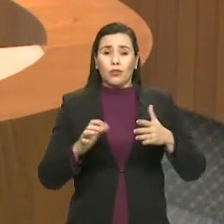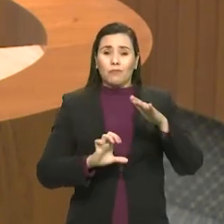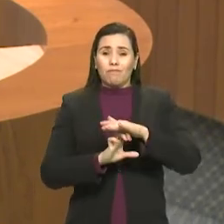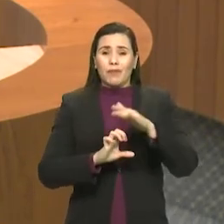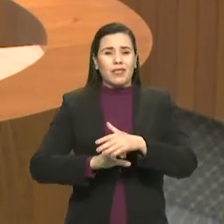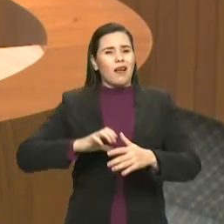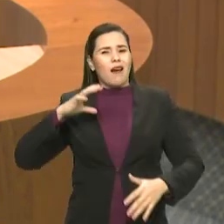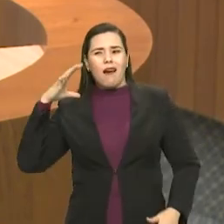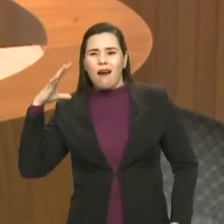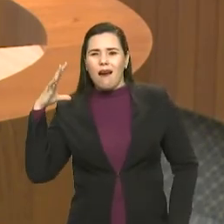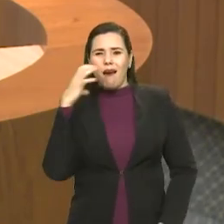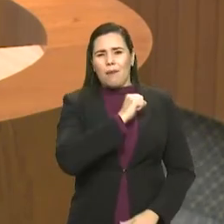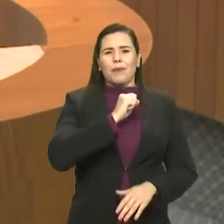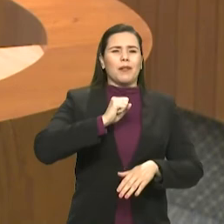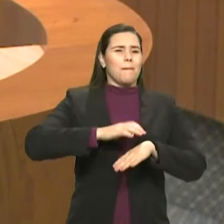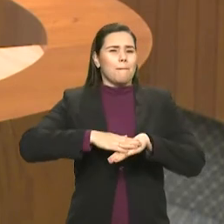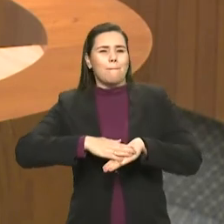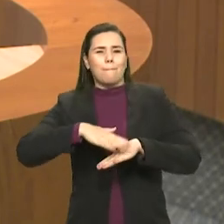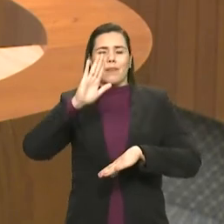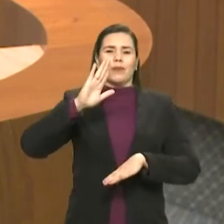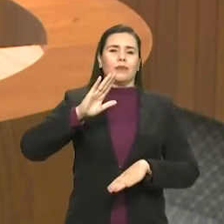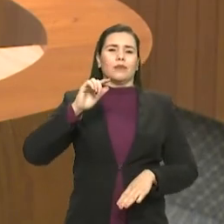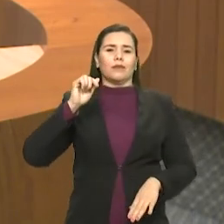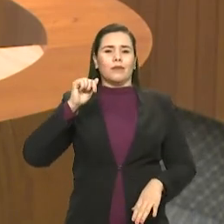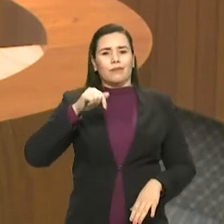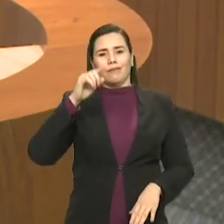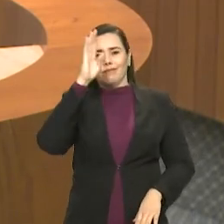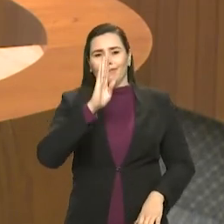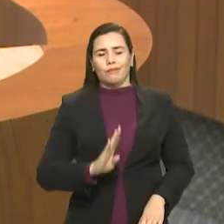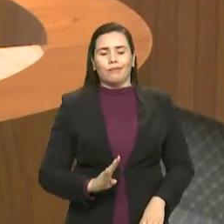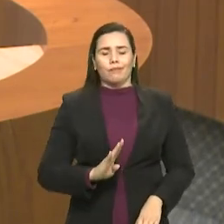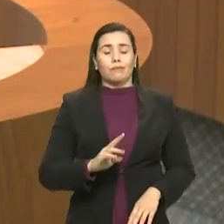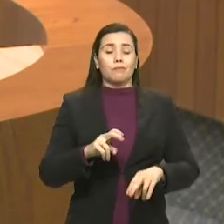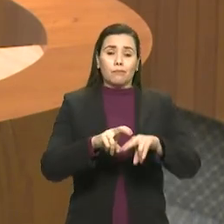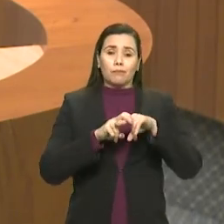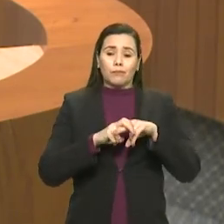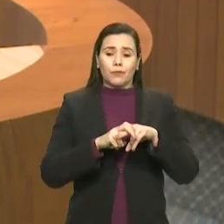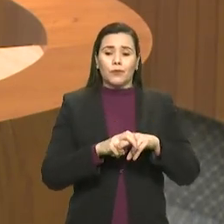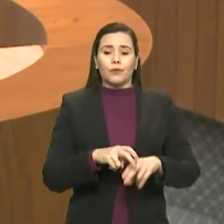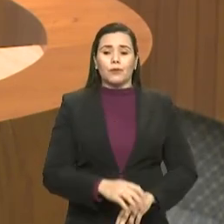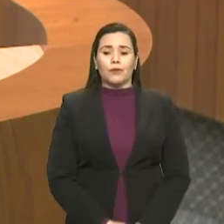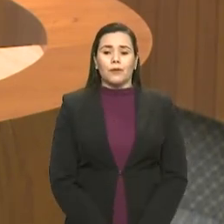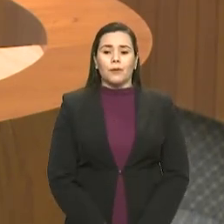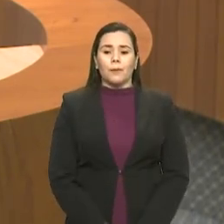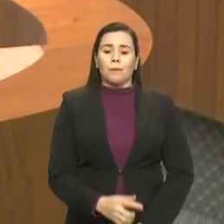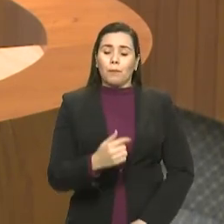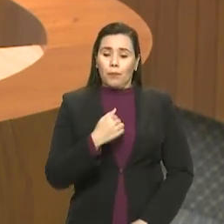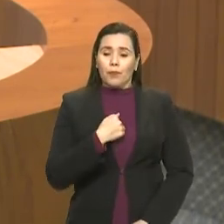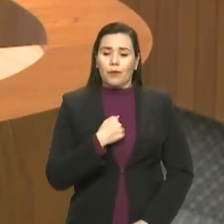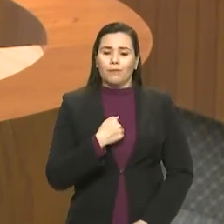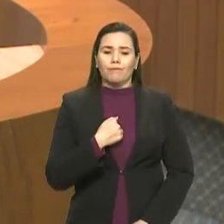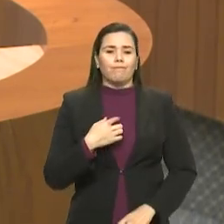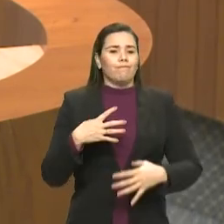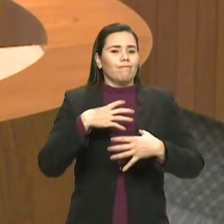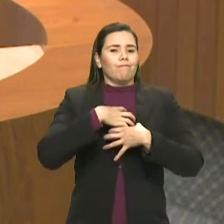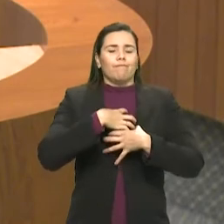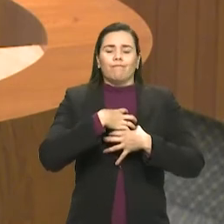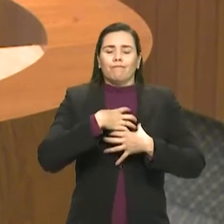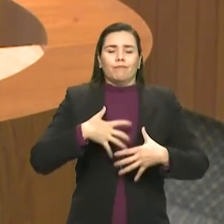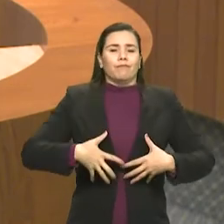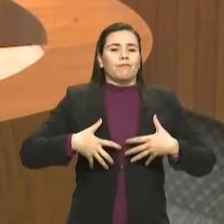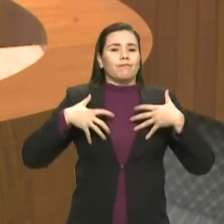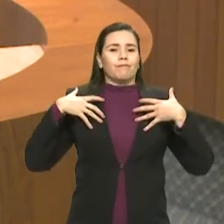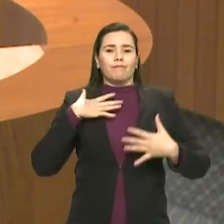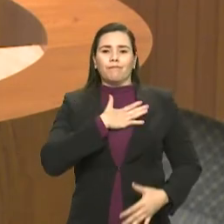instituição mais rápida do Brasil. Por isso, são motivos que nos deixam alegres. Não poderia